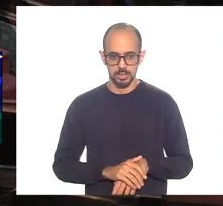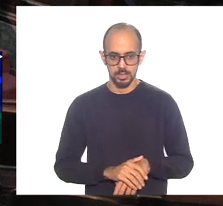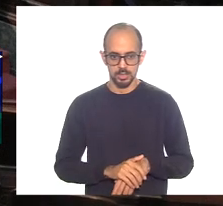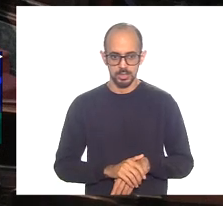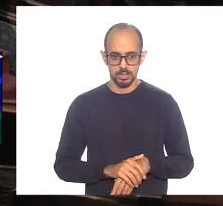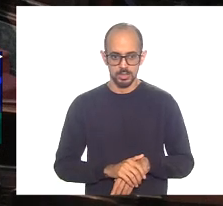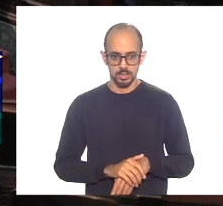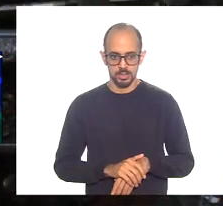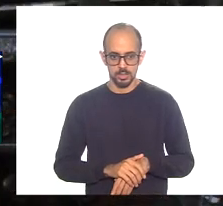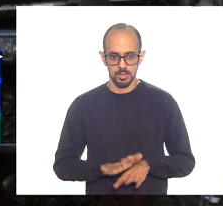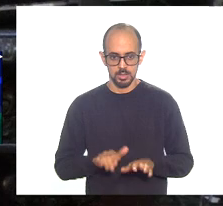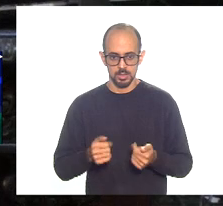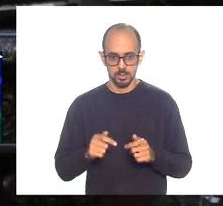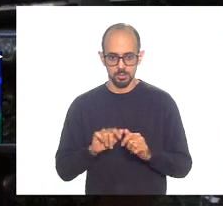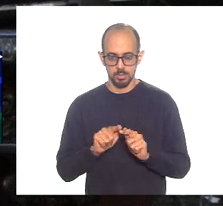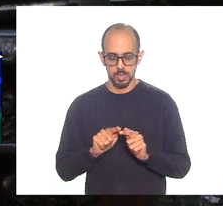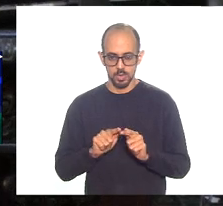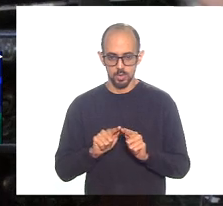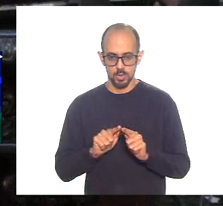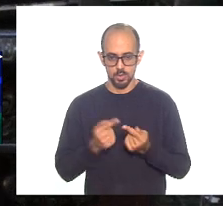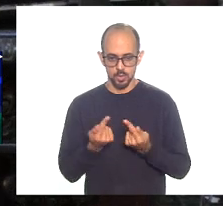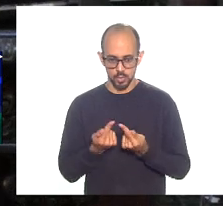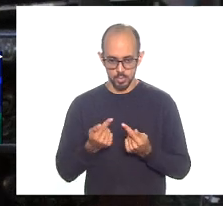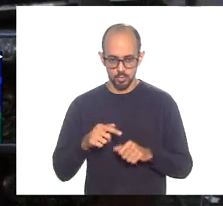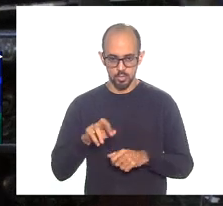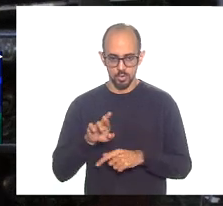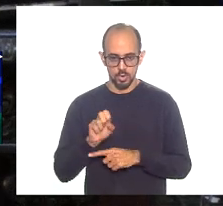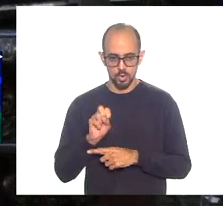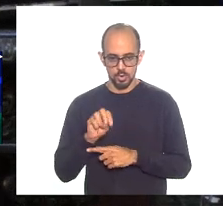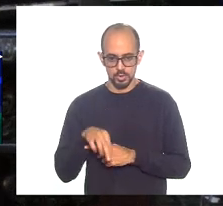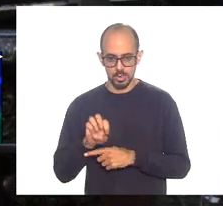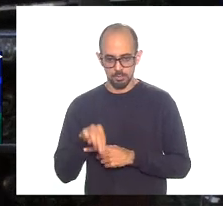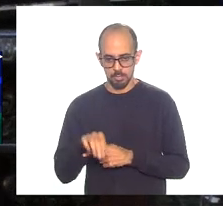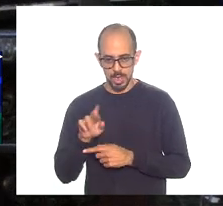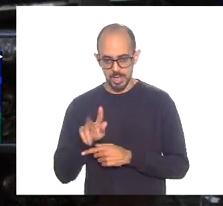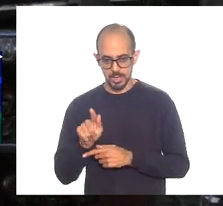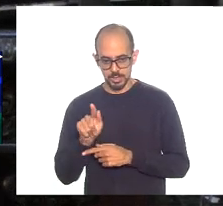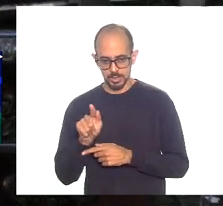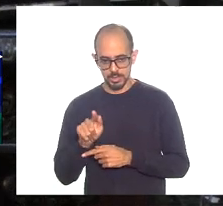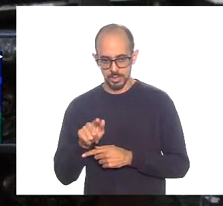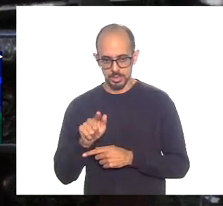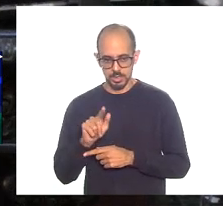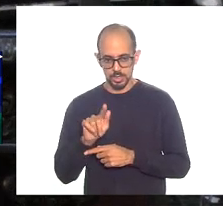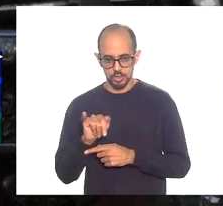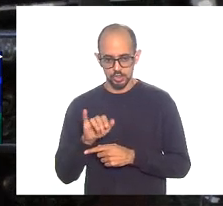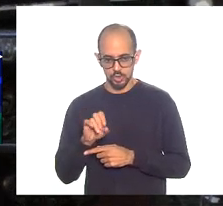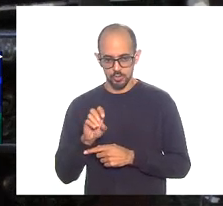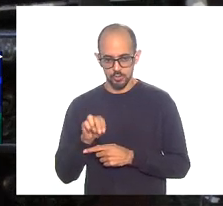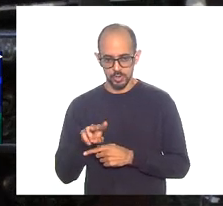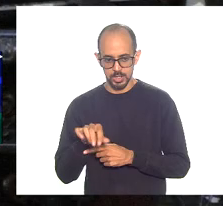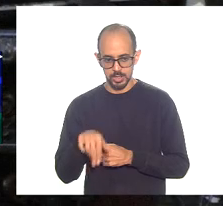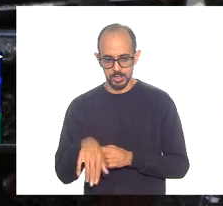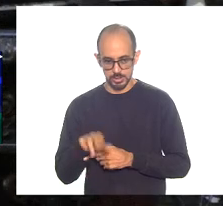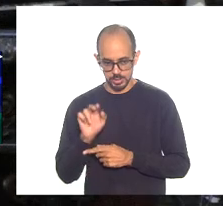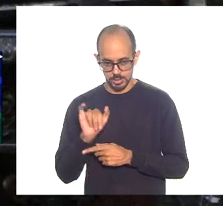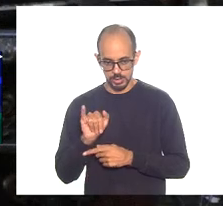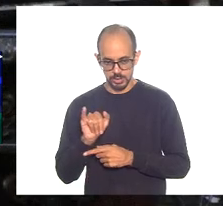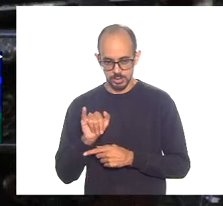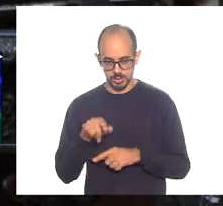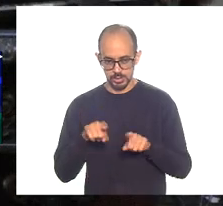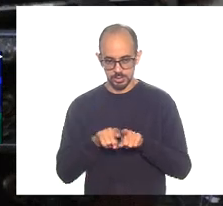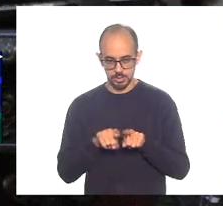é tão pelo grupo votaram agora rosenverg Reis Giovani Ratinho e Anderson